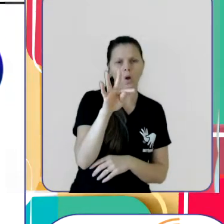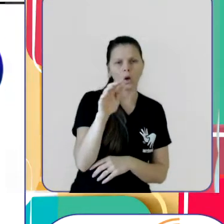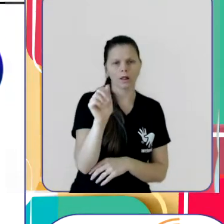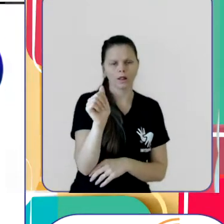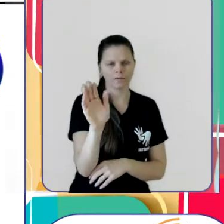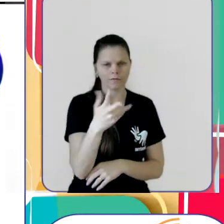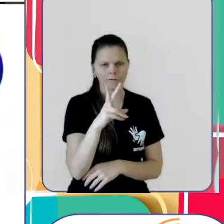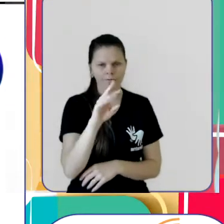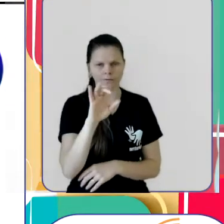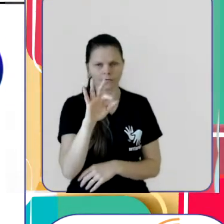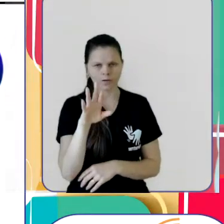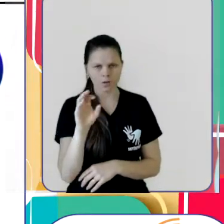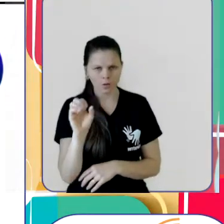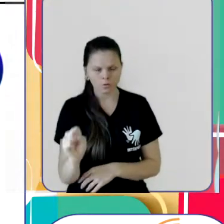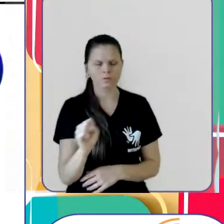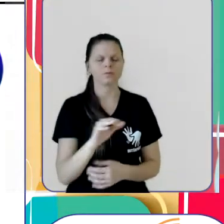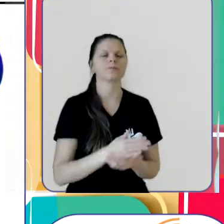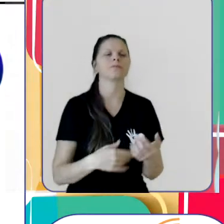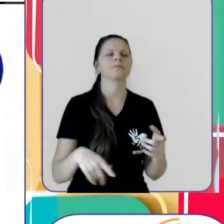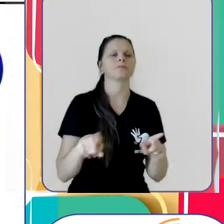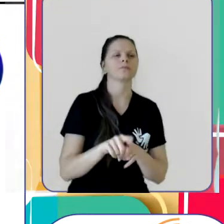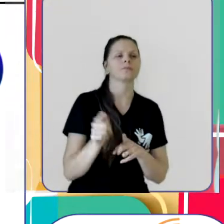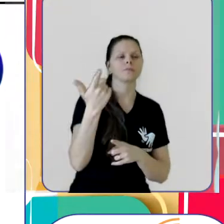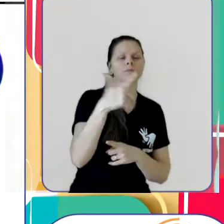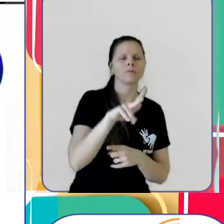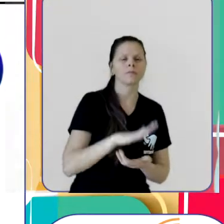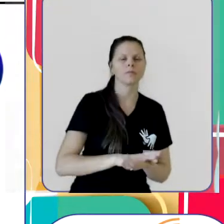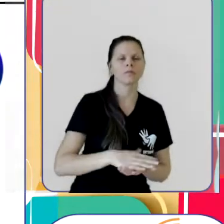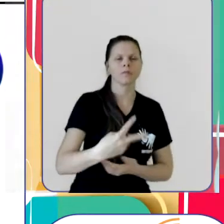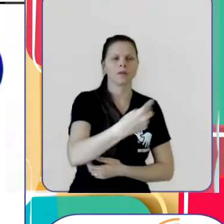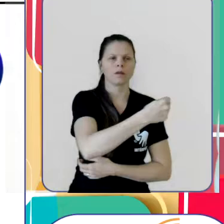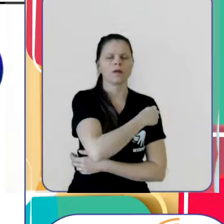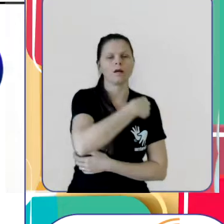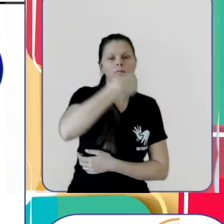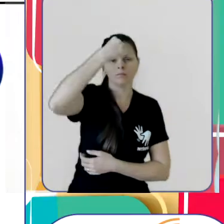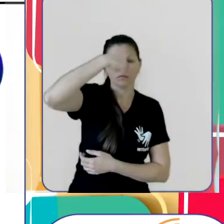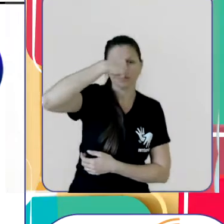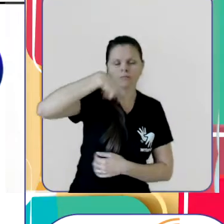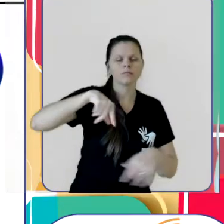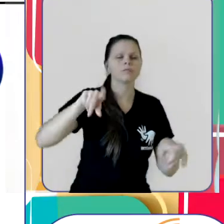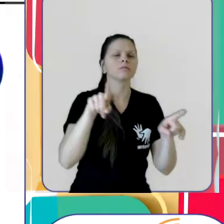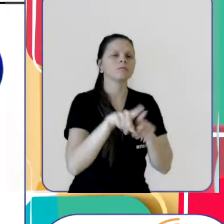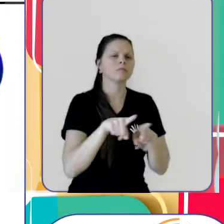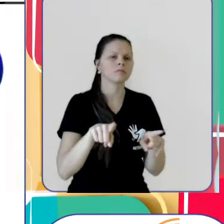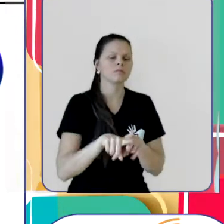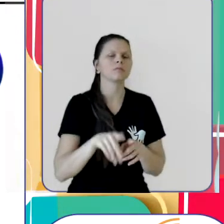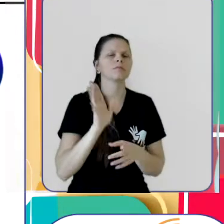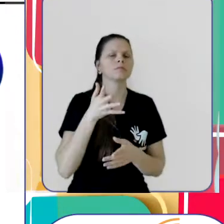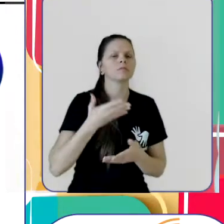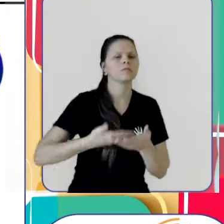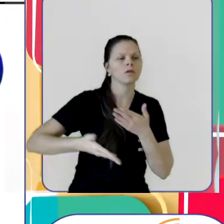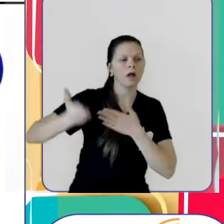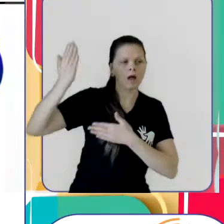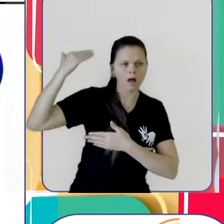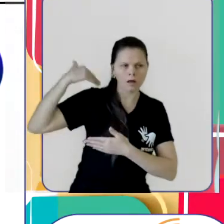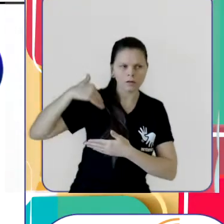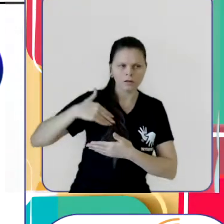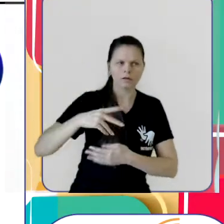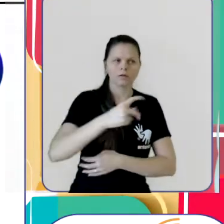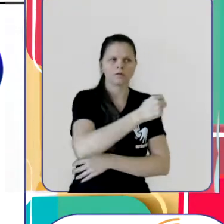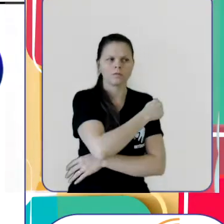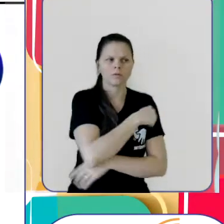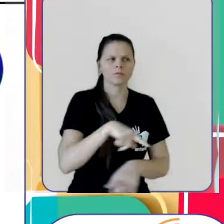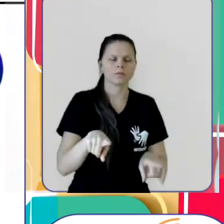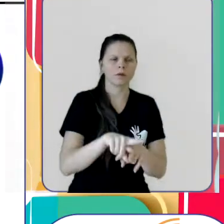enquanto adolescentes, e a gripe também, né, que nós já tomamos desde a nossa infância também. Então,